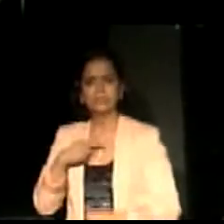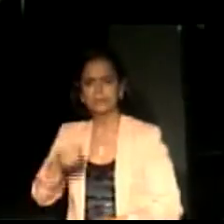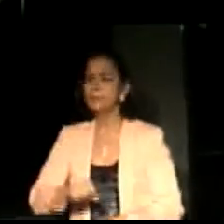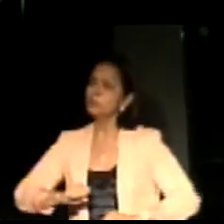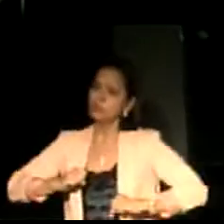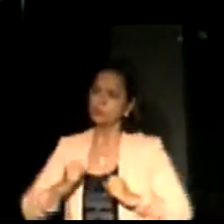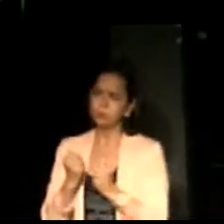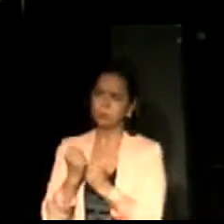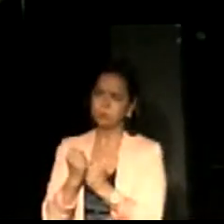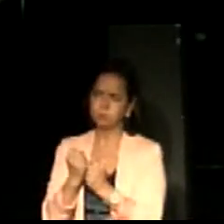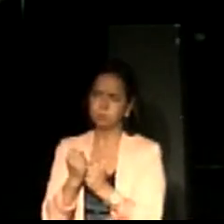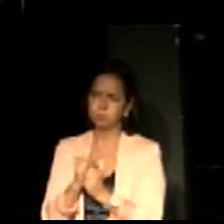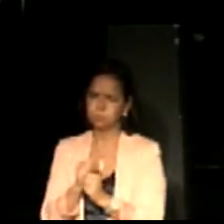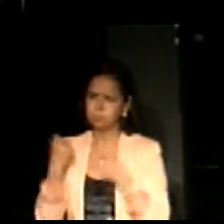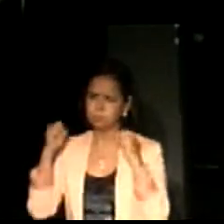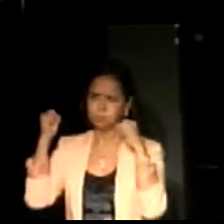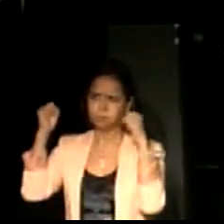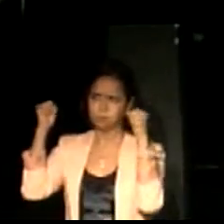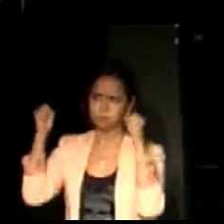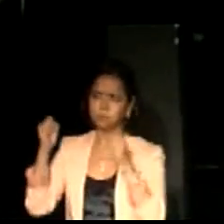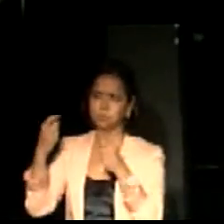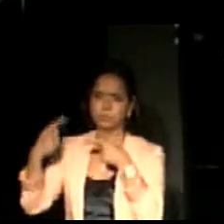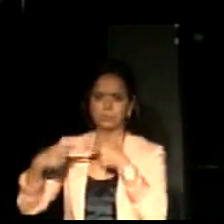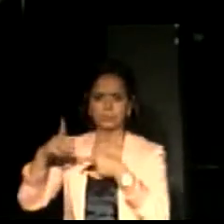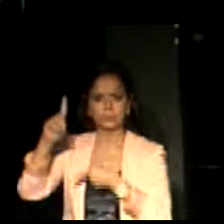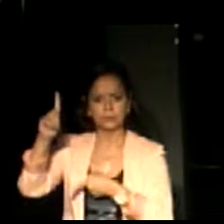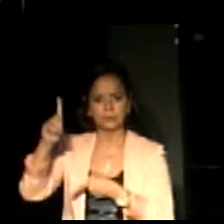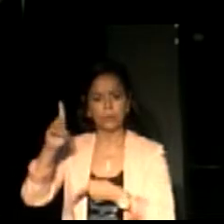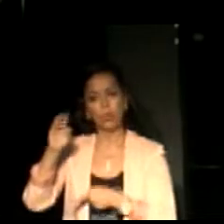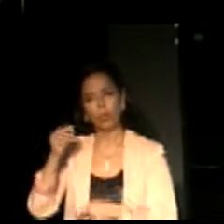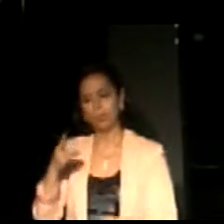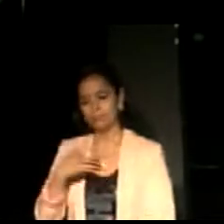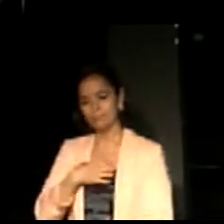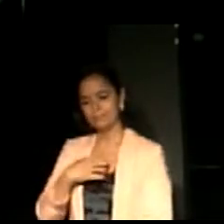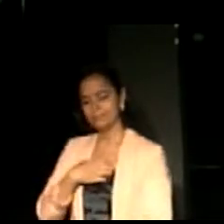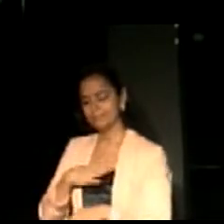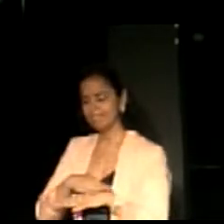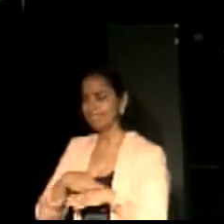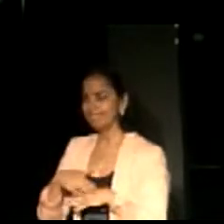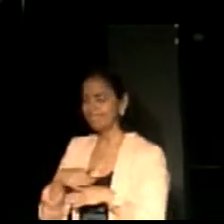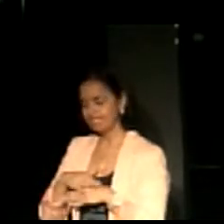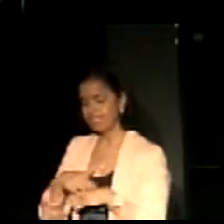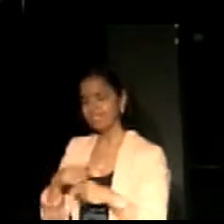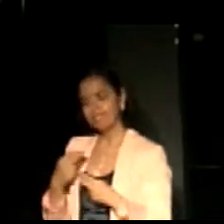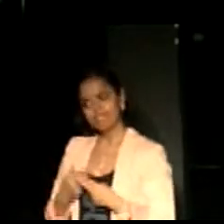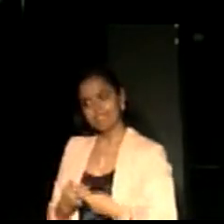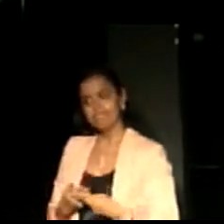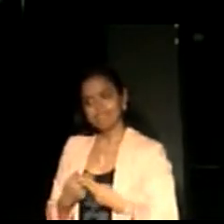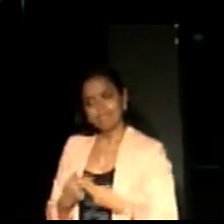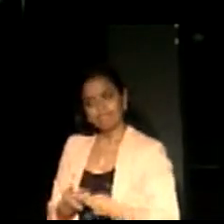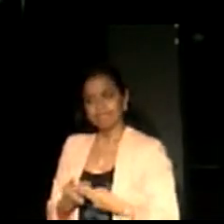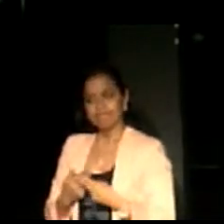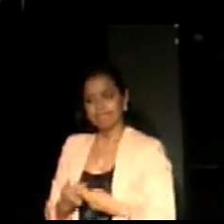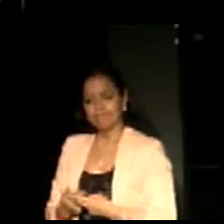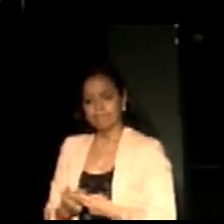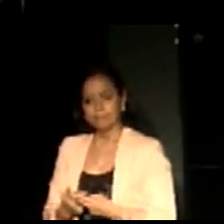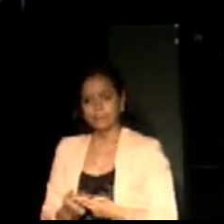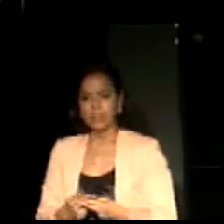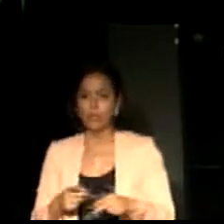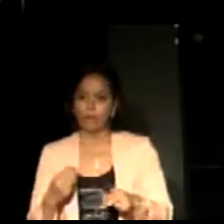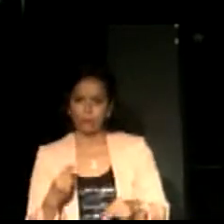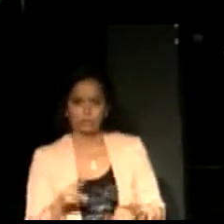arrogância? Com revolta? Ou com mansidão? Como você reage com